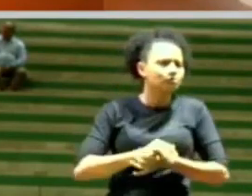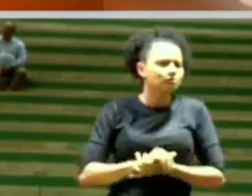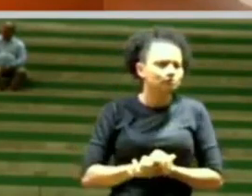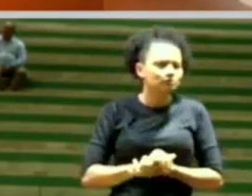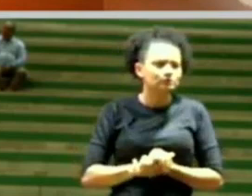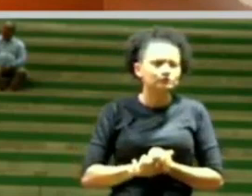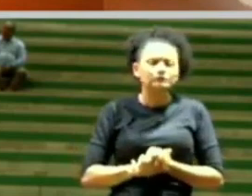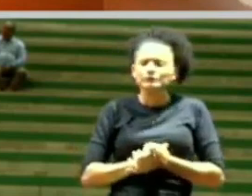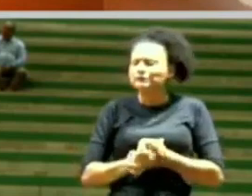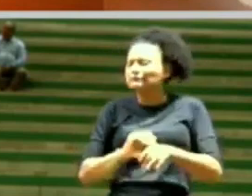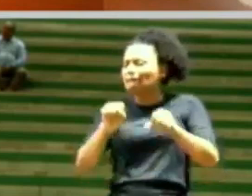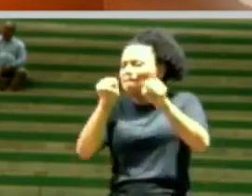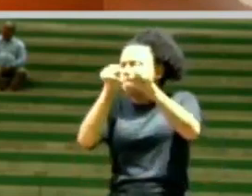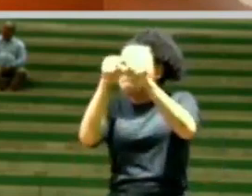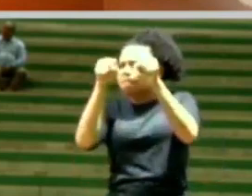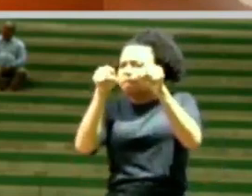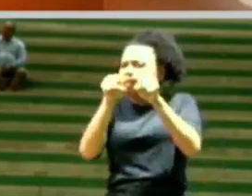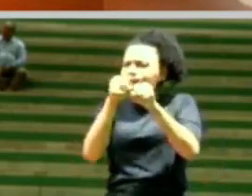crise